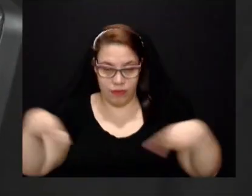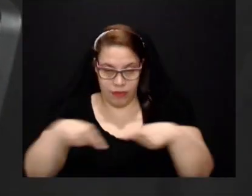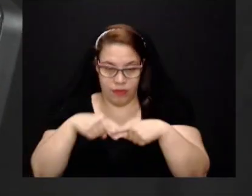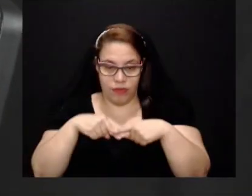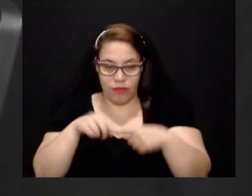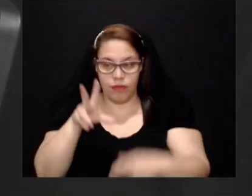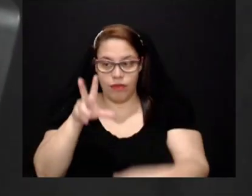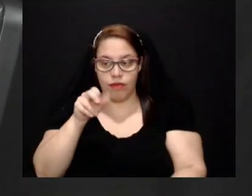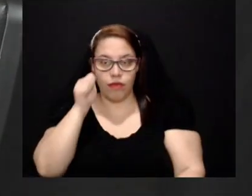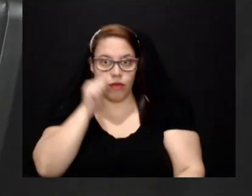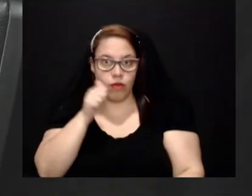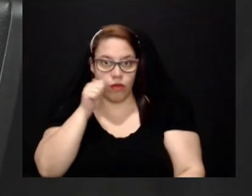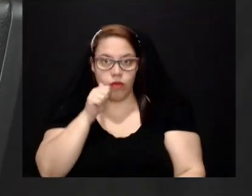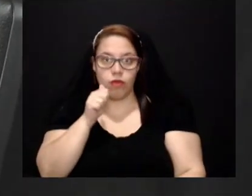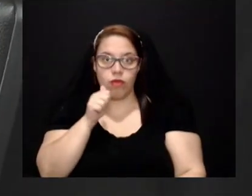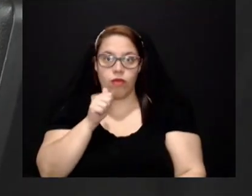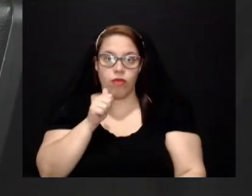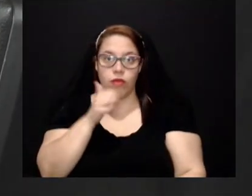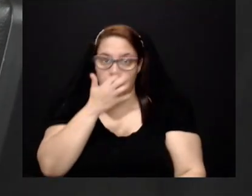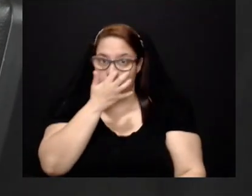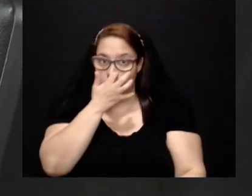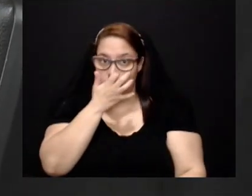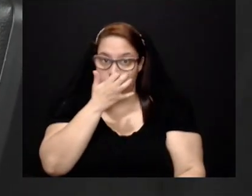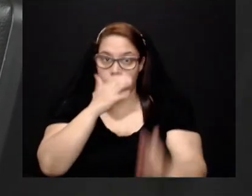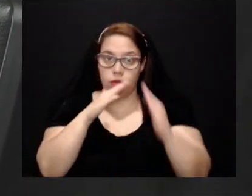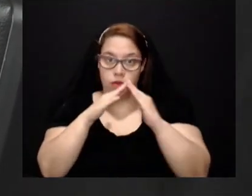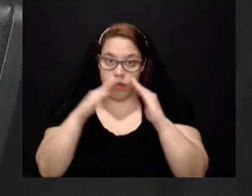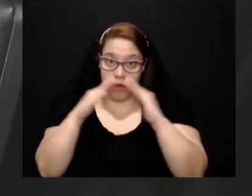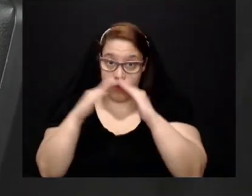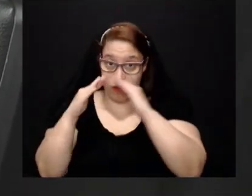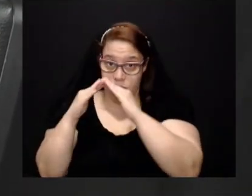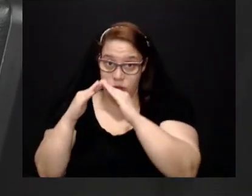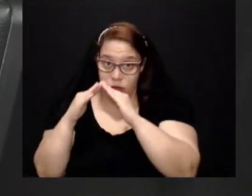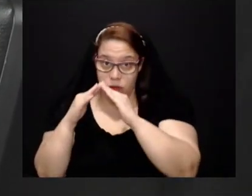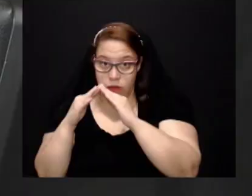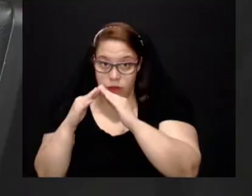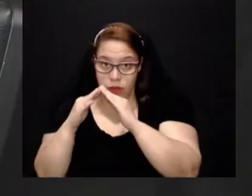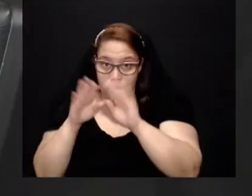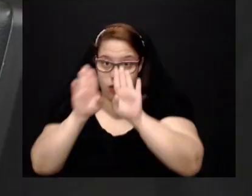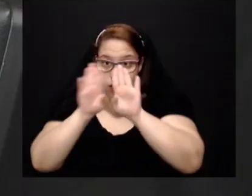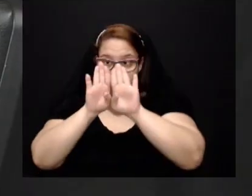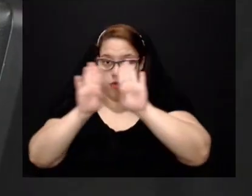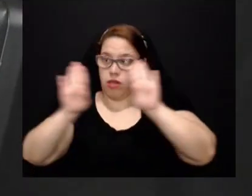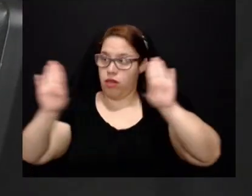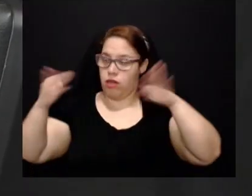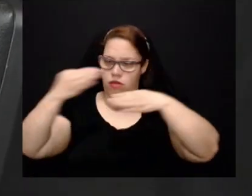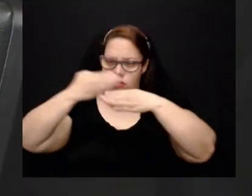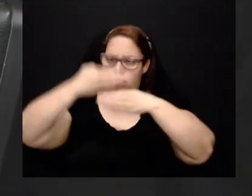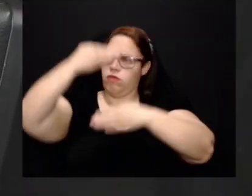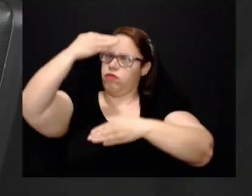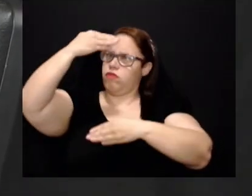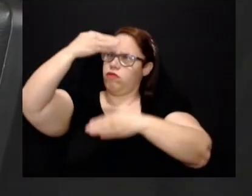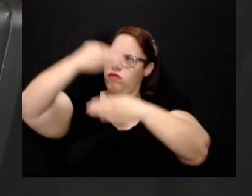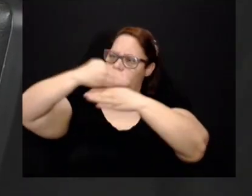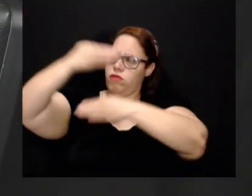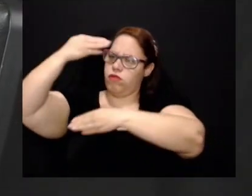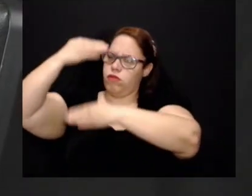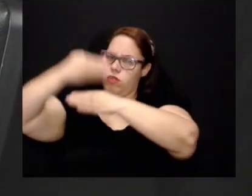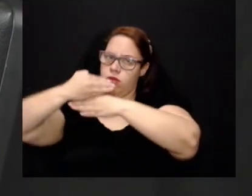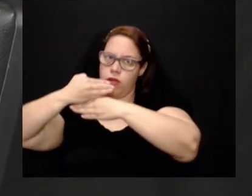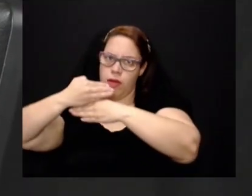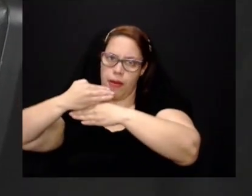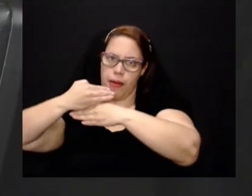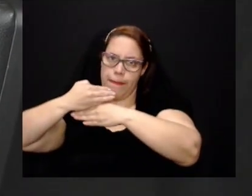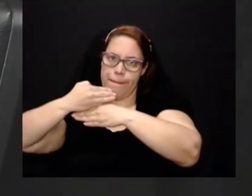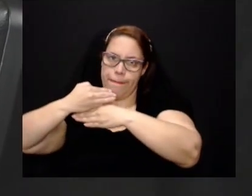avó morava numa casa que tinha uma parede, que era a parede do